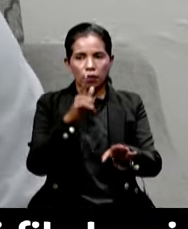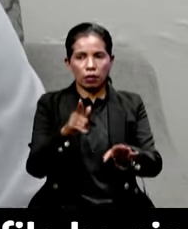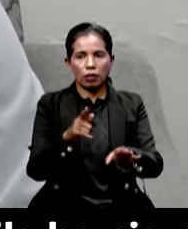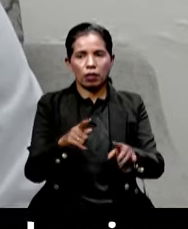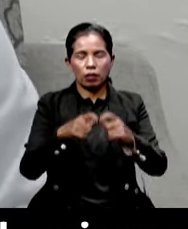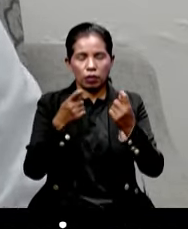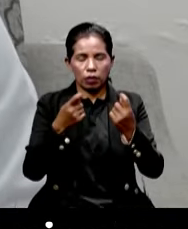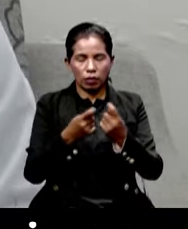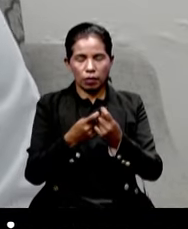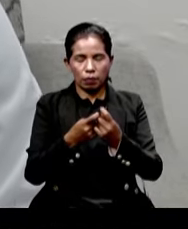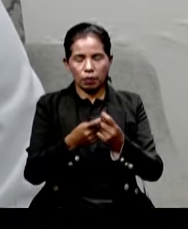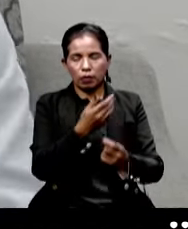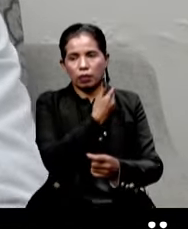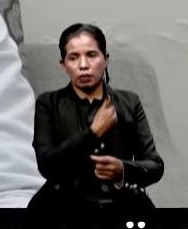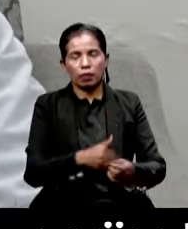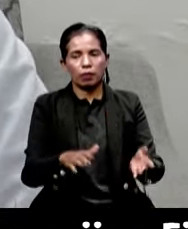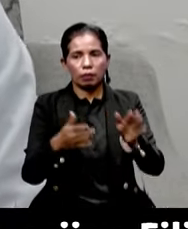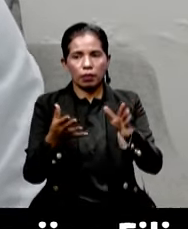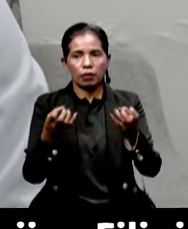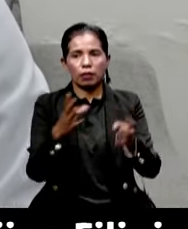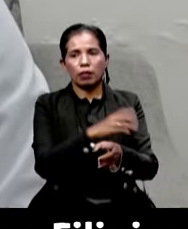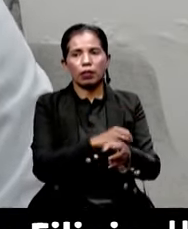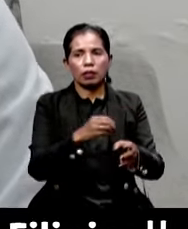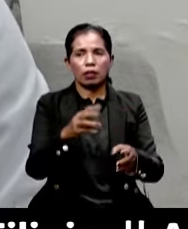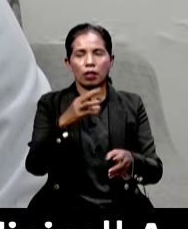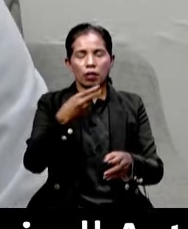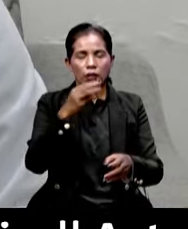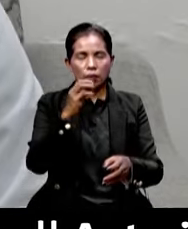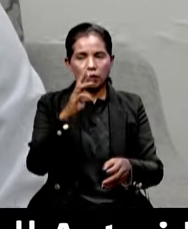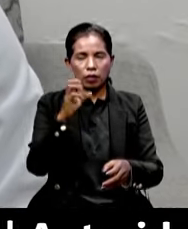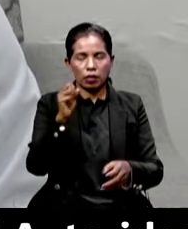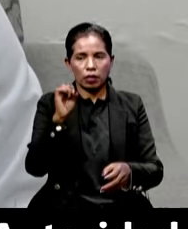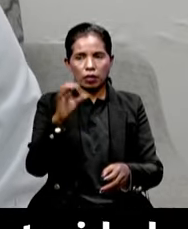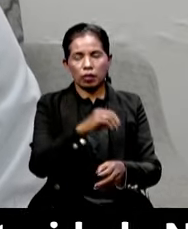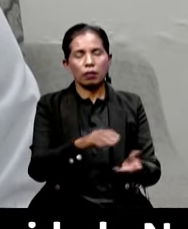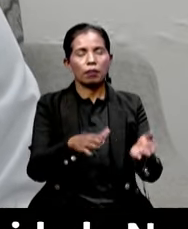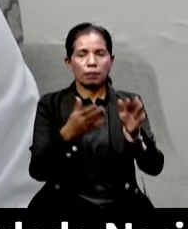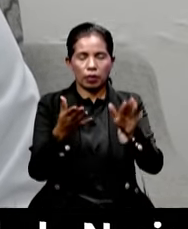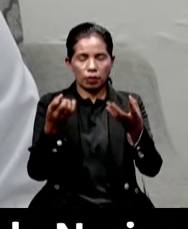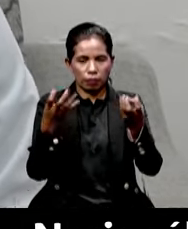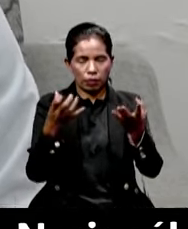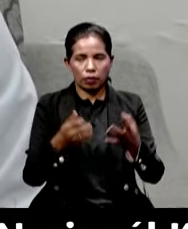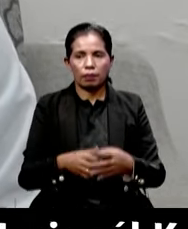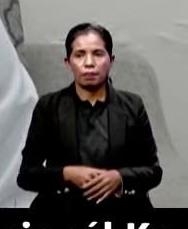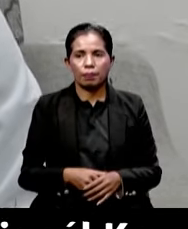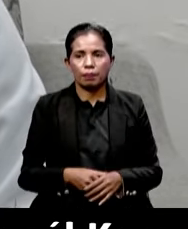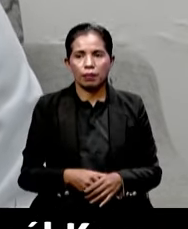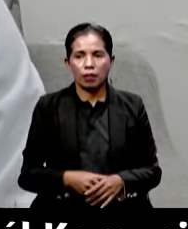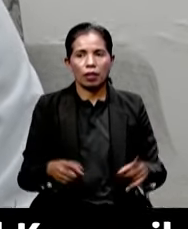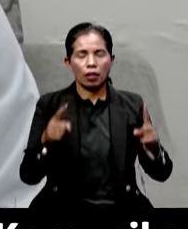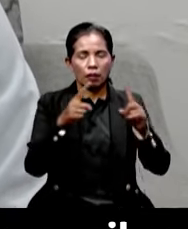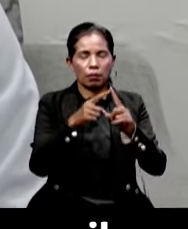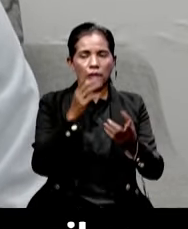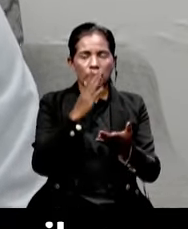tipo estrupe não vem a provoca matelio estrupe hemorrágico não provoca la combida baraclio vai a